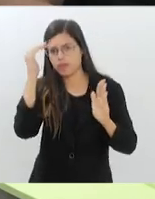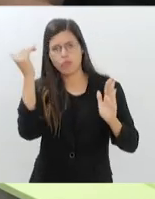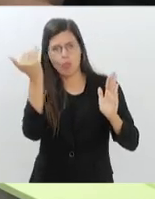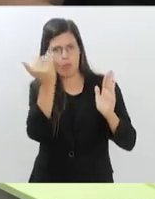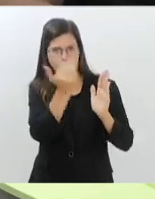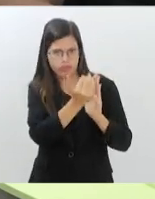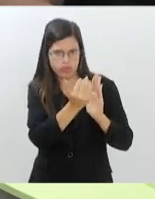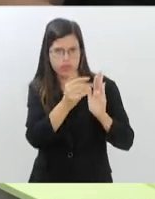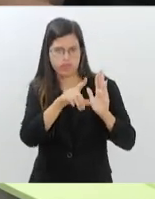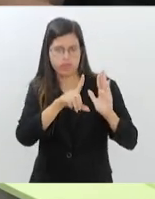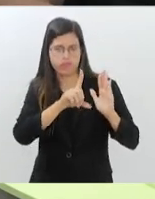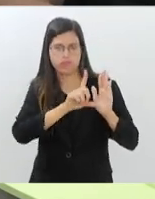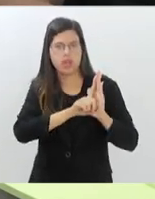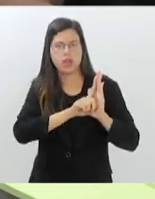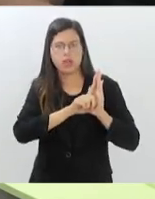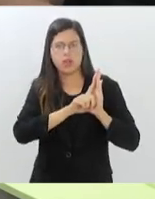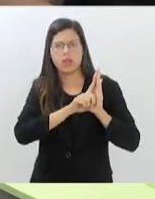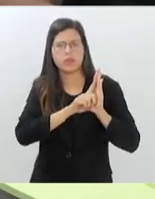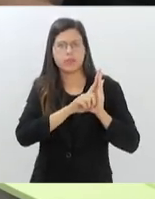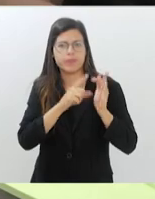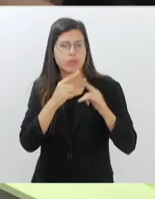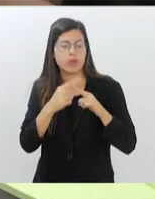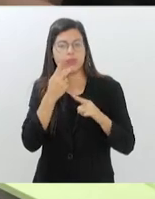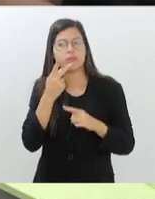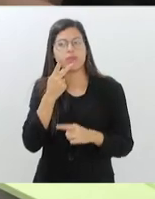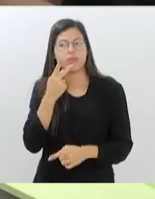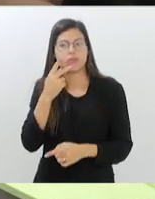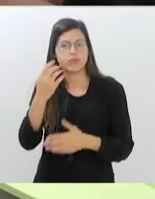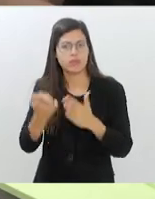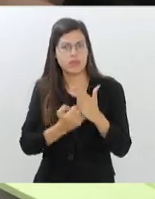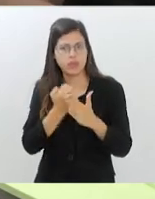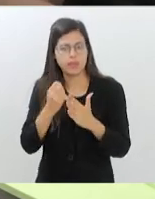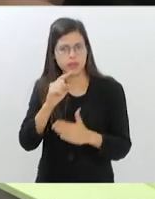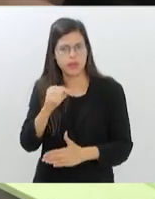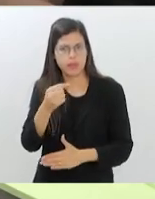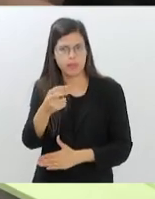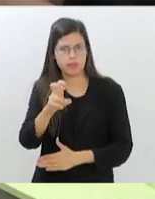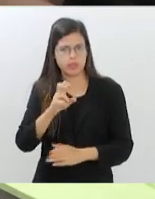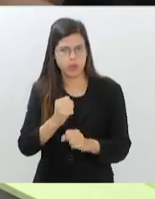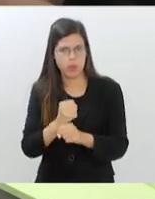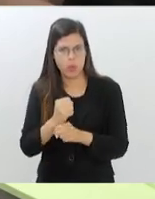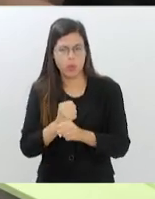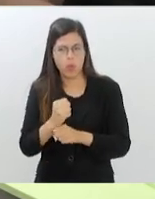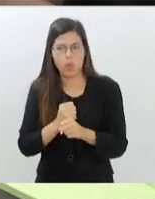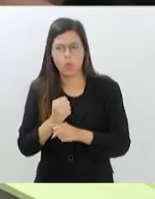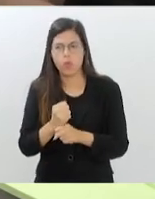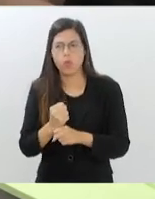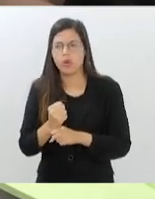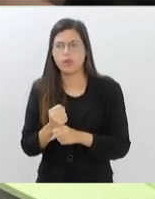Olha quando uma empresa Depois de 5 anos for renovar sua licença